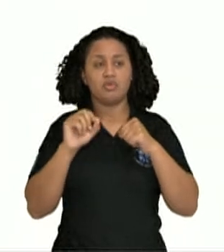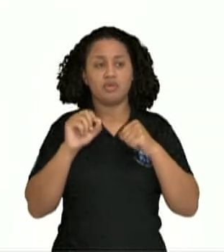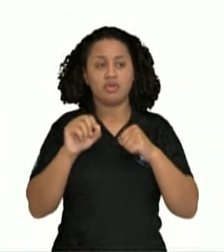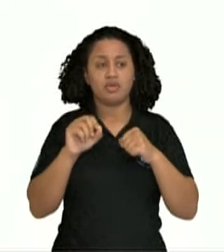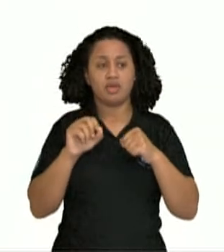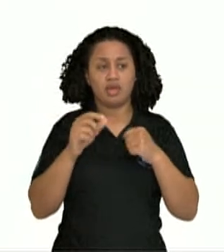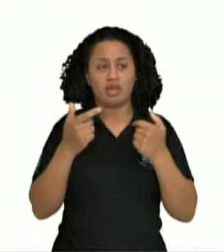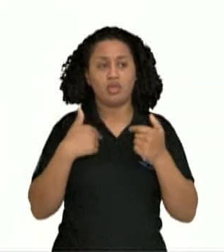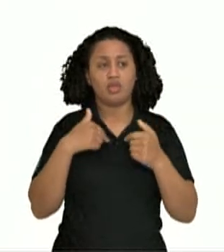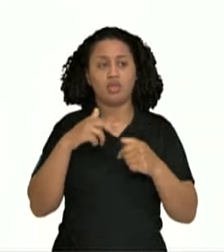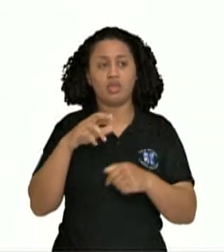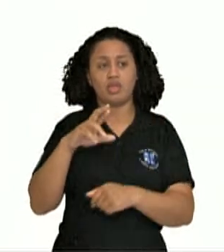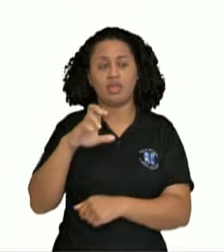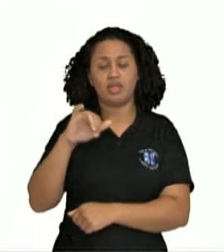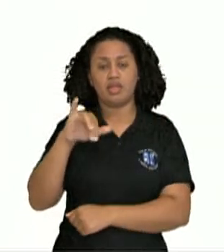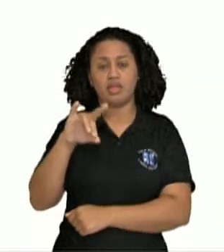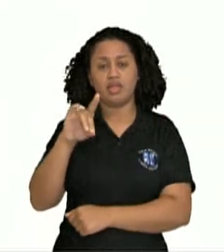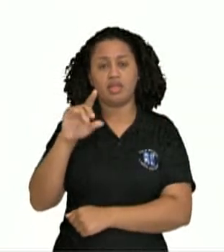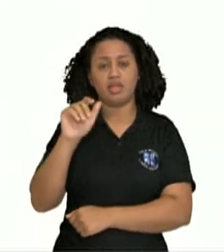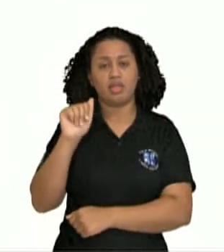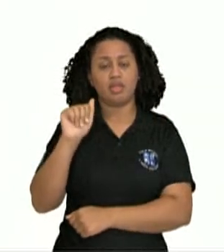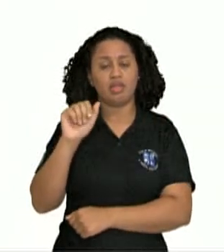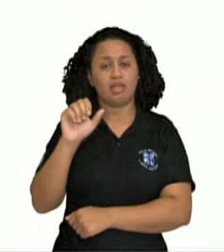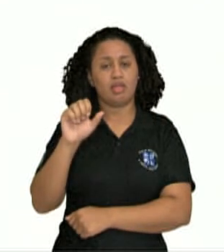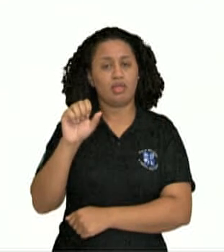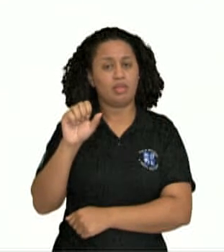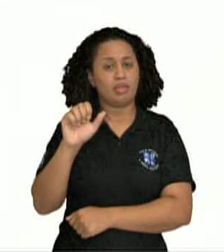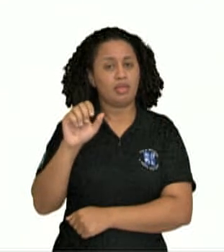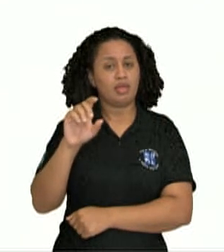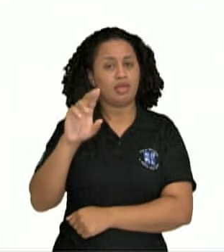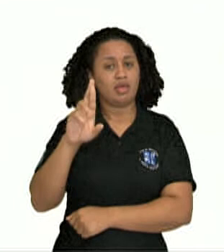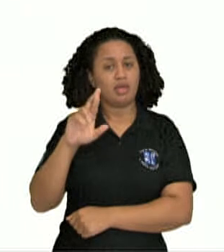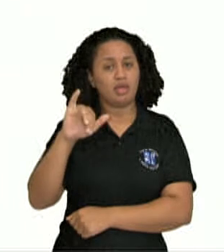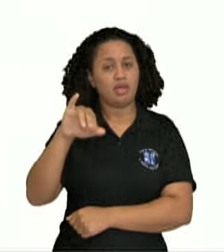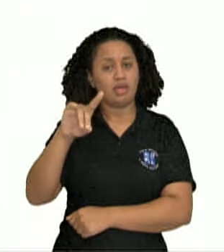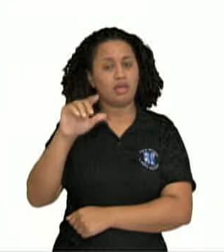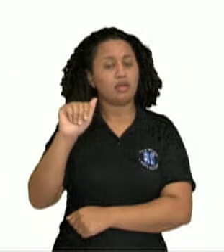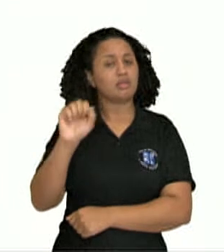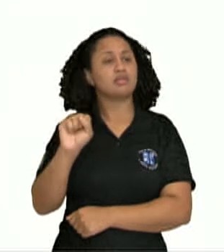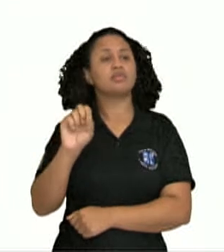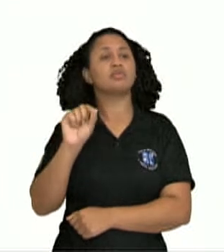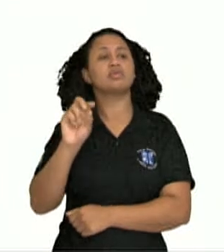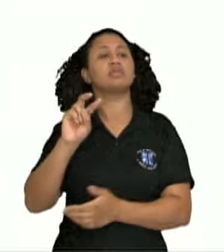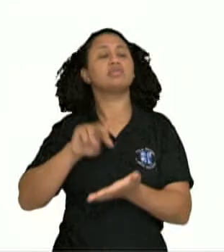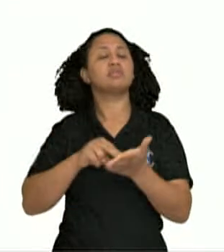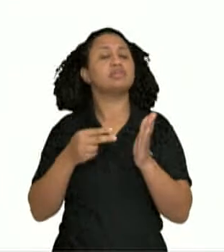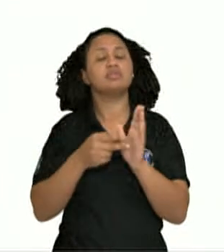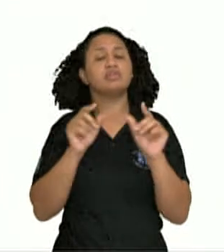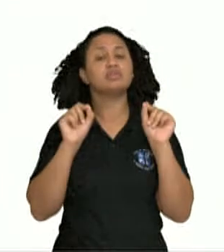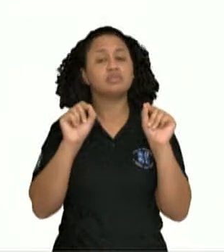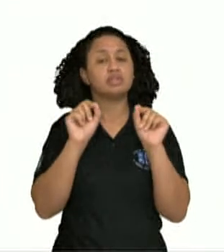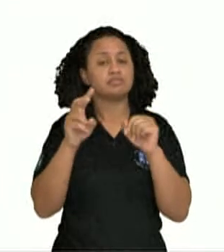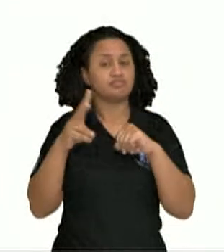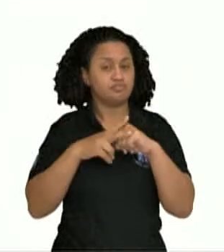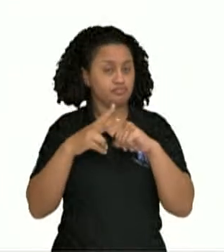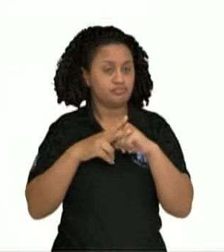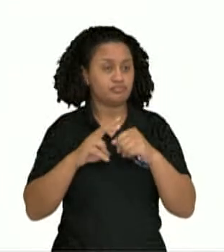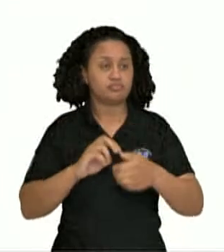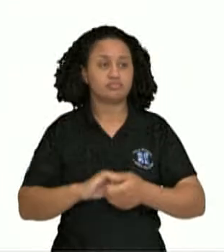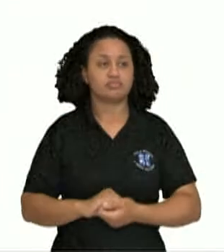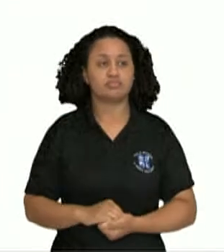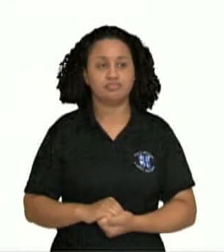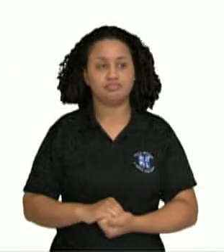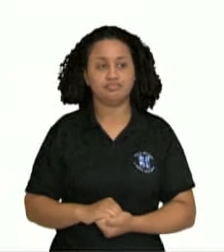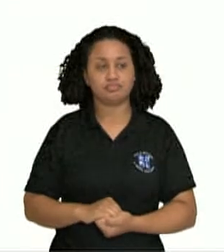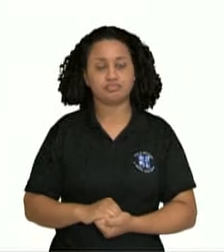aí, nunca te rindas. Vamos ver, vamos analisar. O que significa rendir? Rendir, para